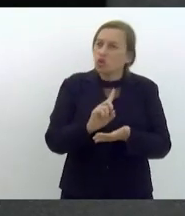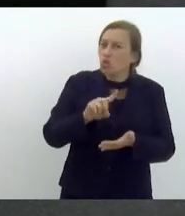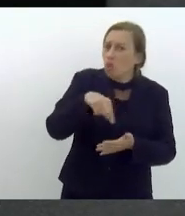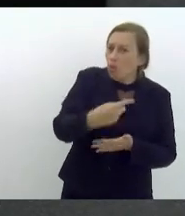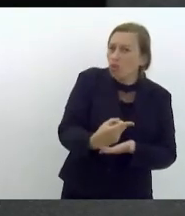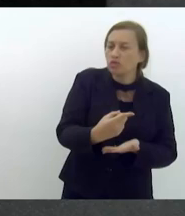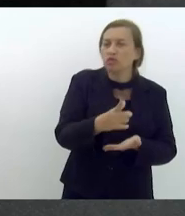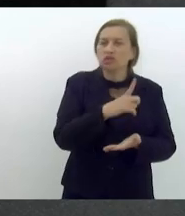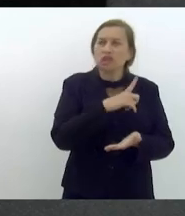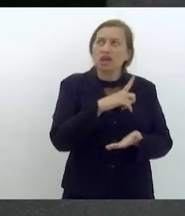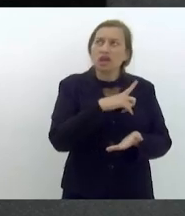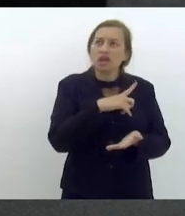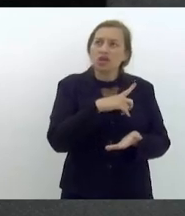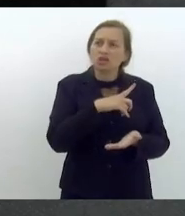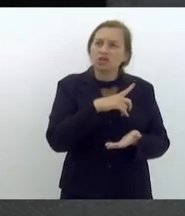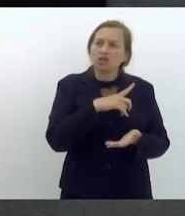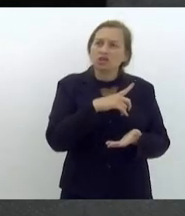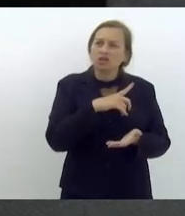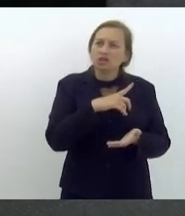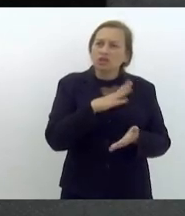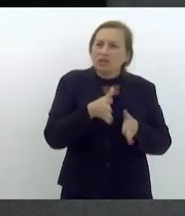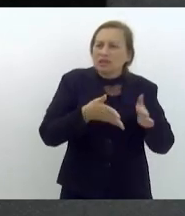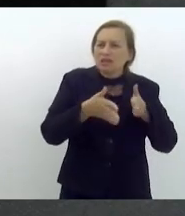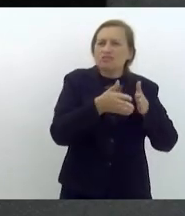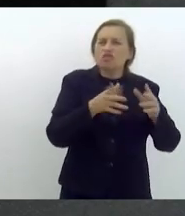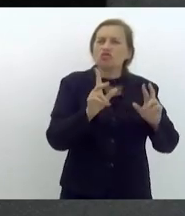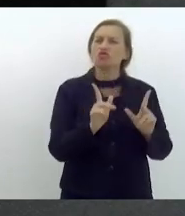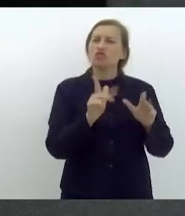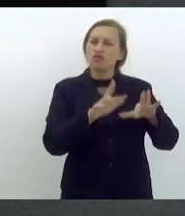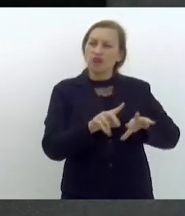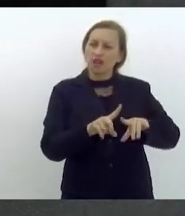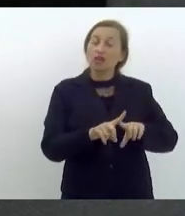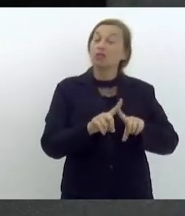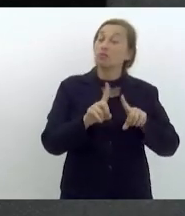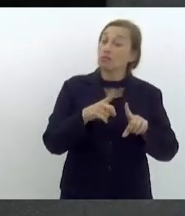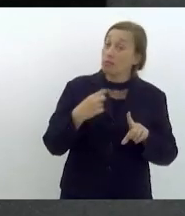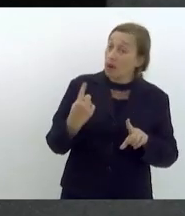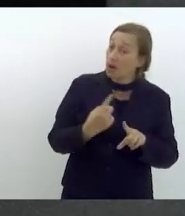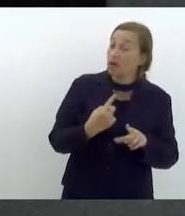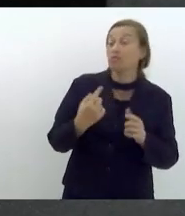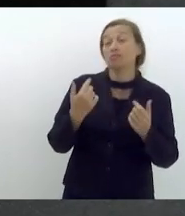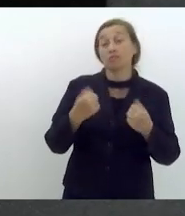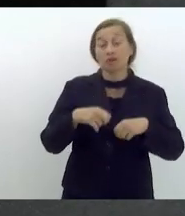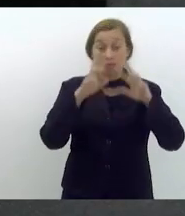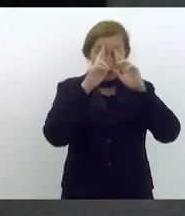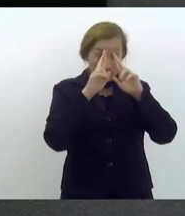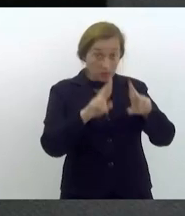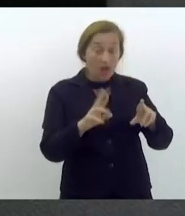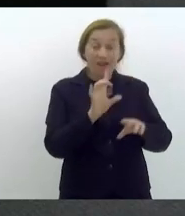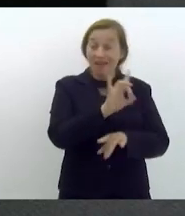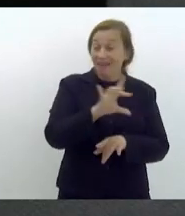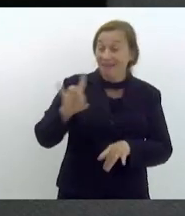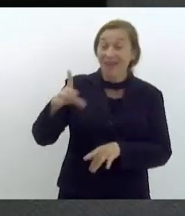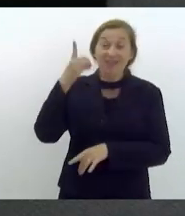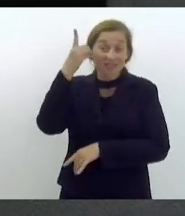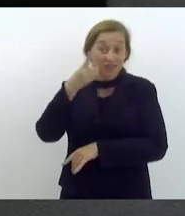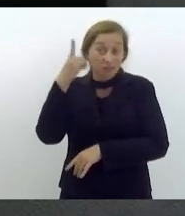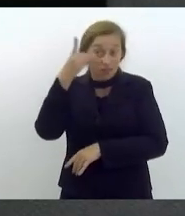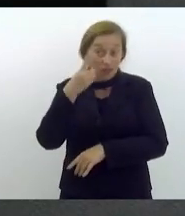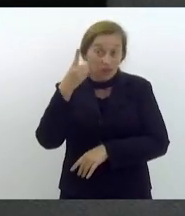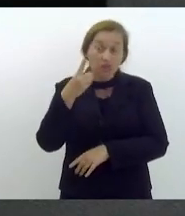tenham feitos apontamentos diferentes e nós precisamos respeitar porque cada parlamentar